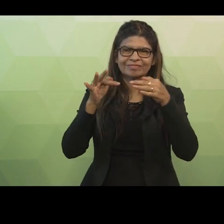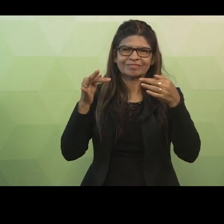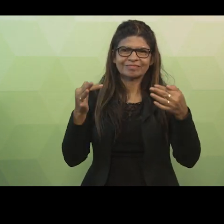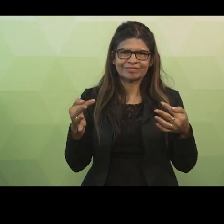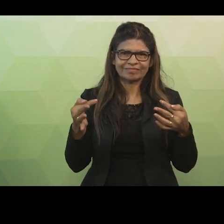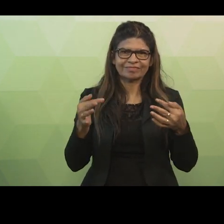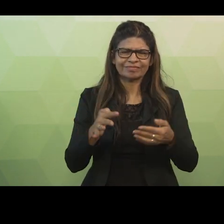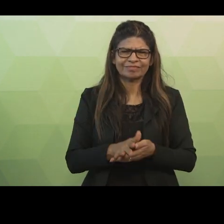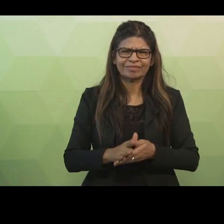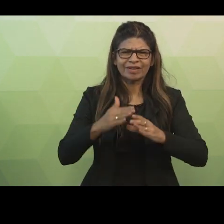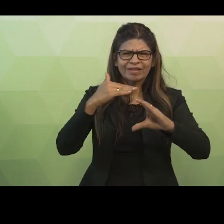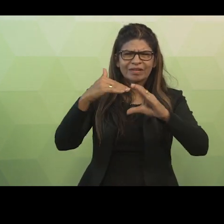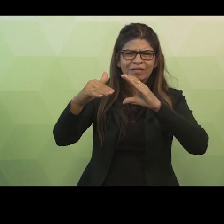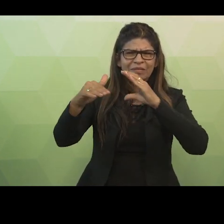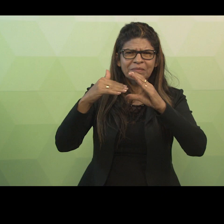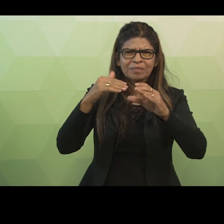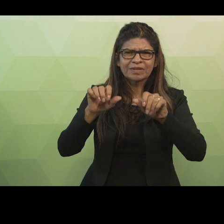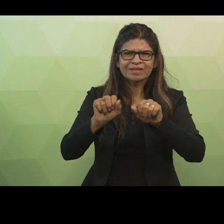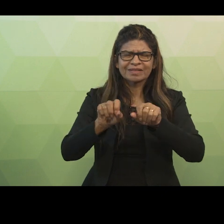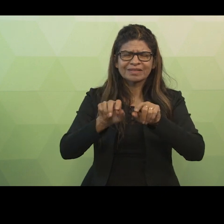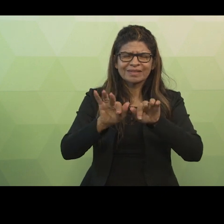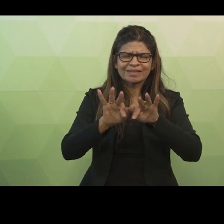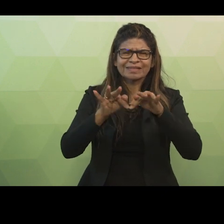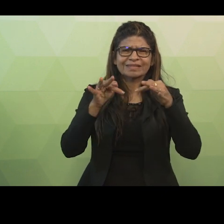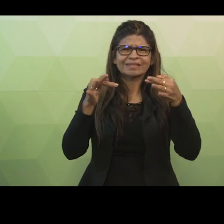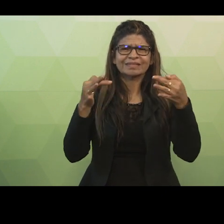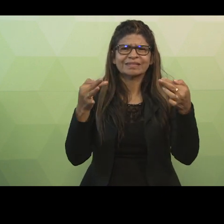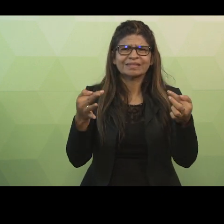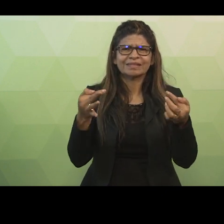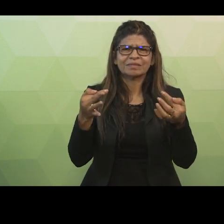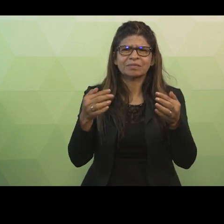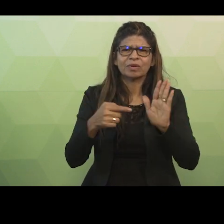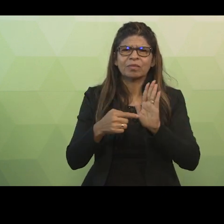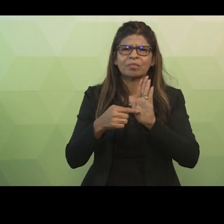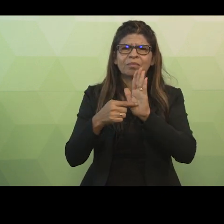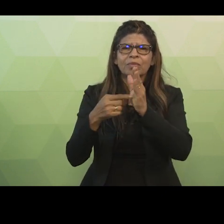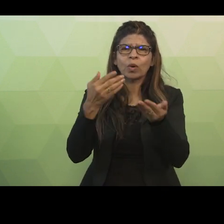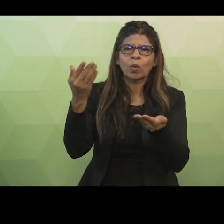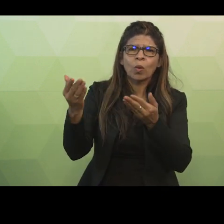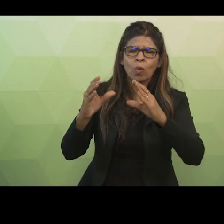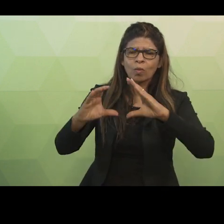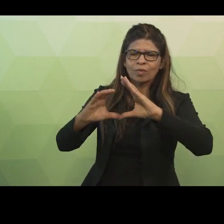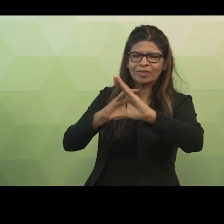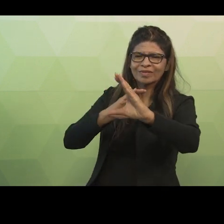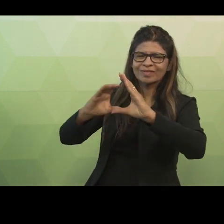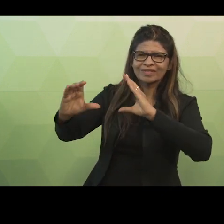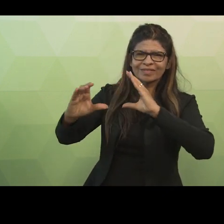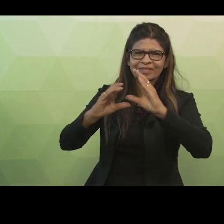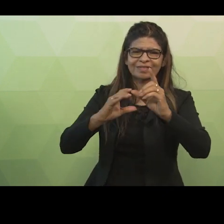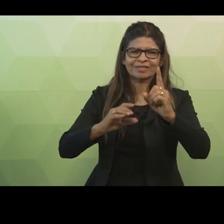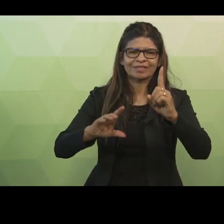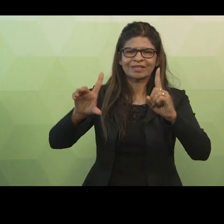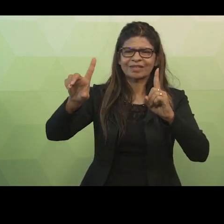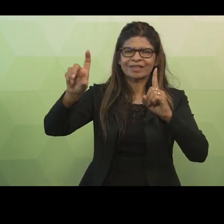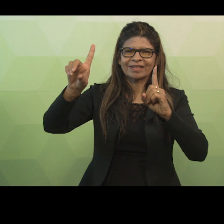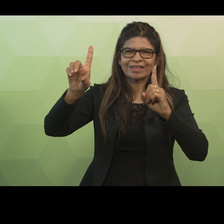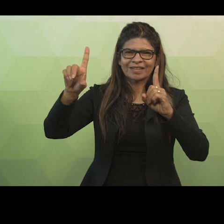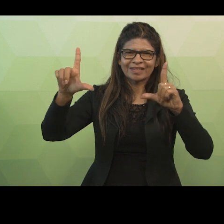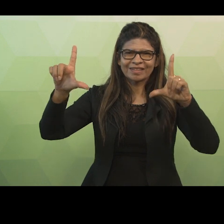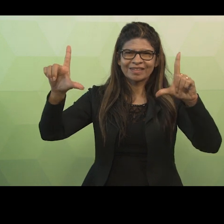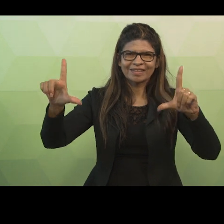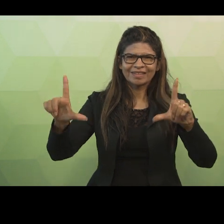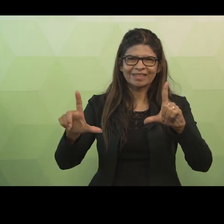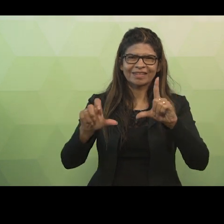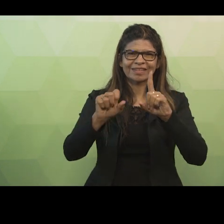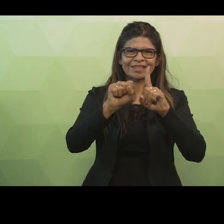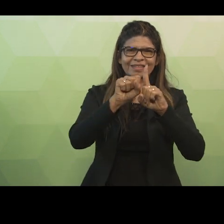apenas nos mostram como a comunicação é passada de um objeto para o outro. A mensagem síncrona, como o próprio nome já